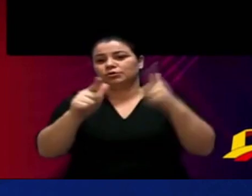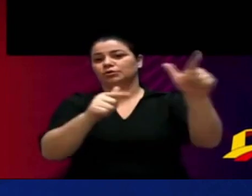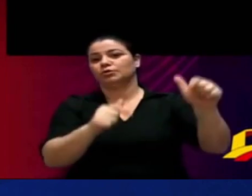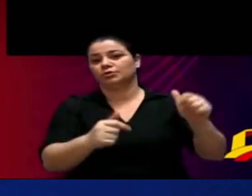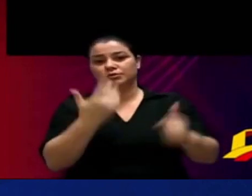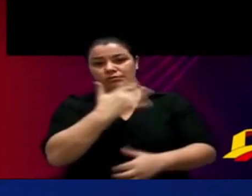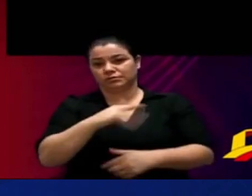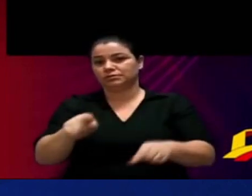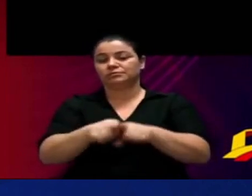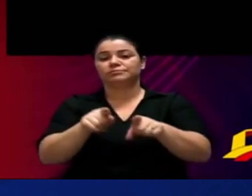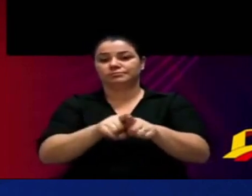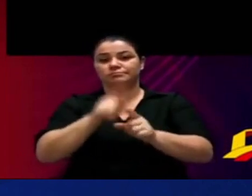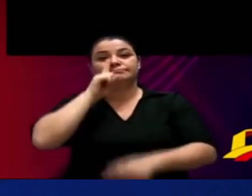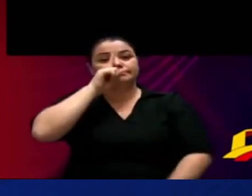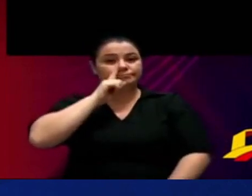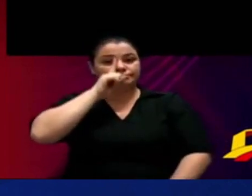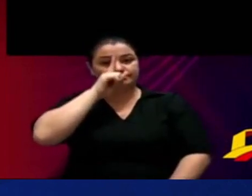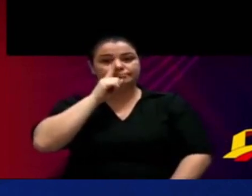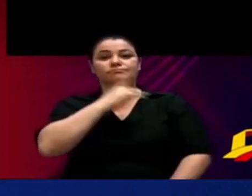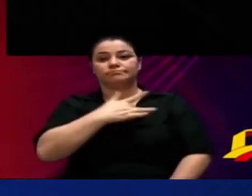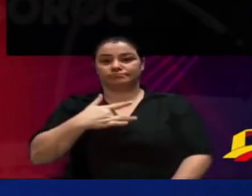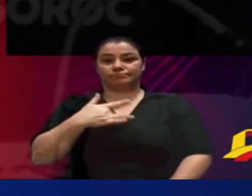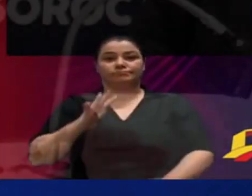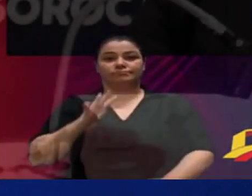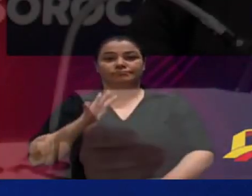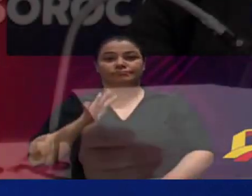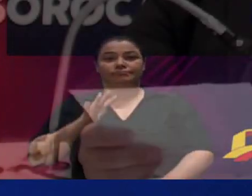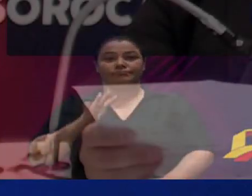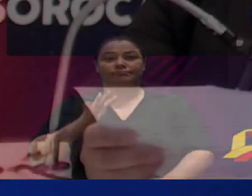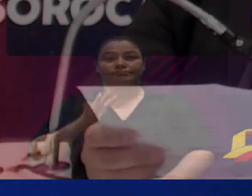outras escolas, põe em risco a saúde dos pequenos.